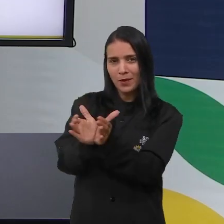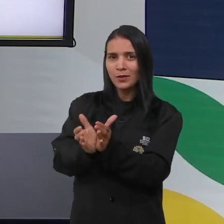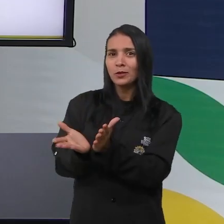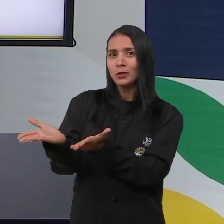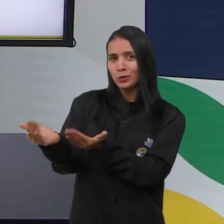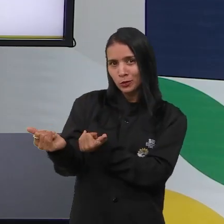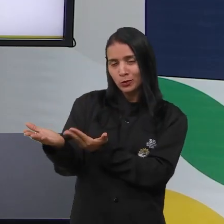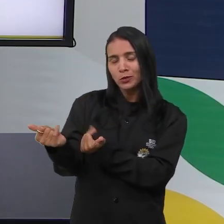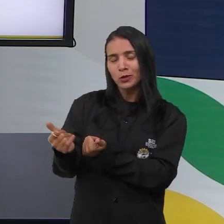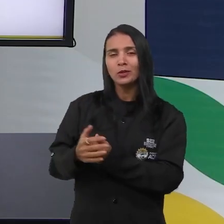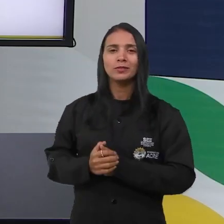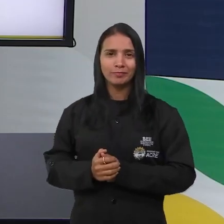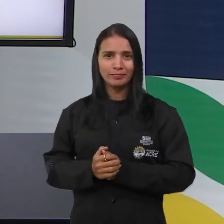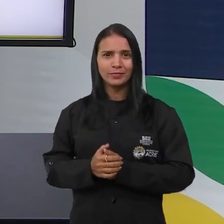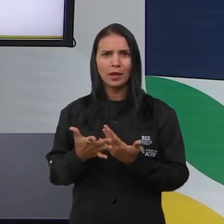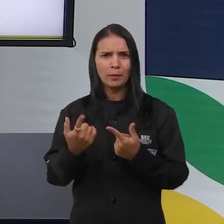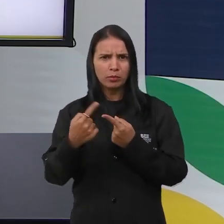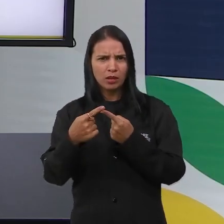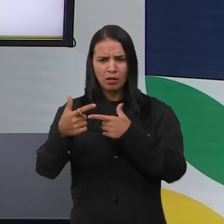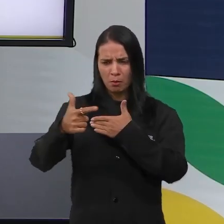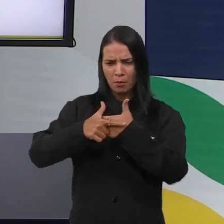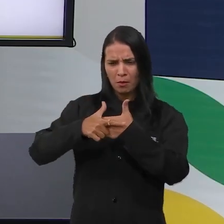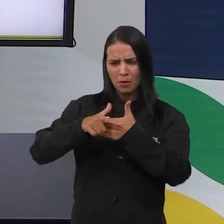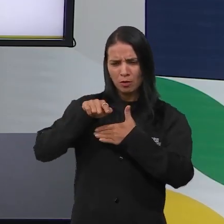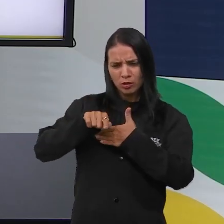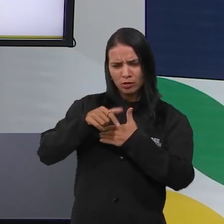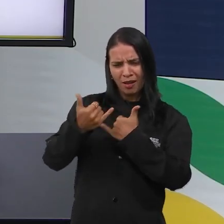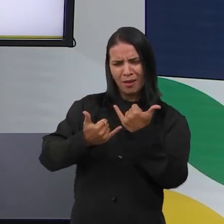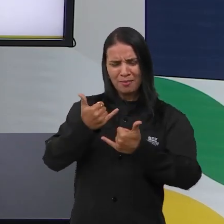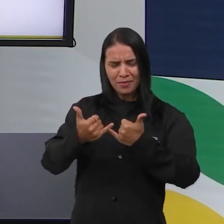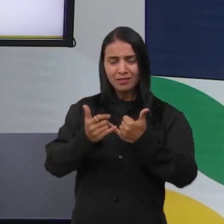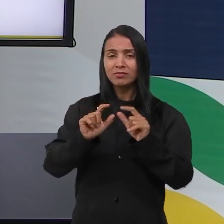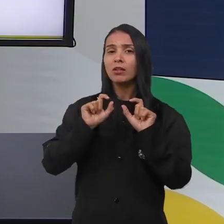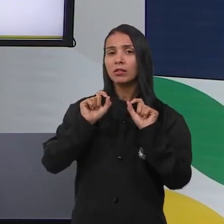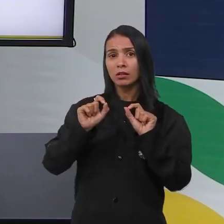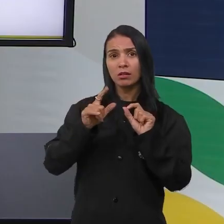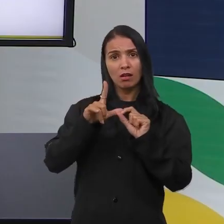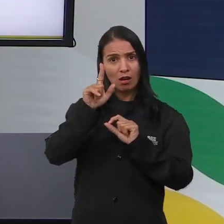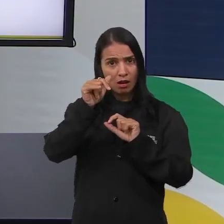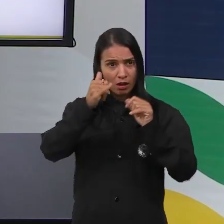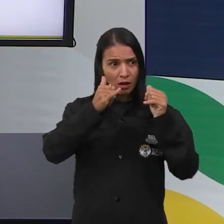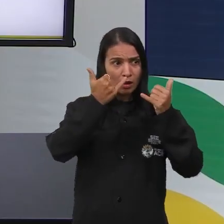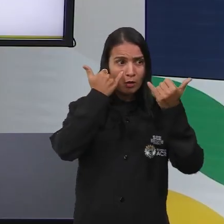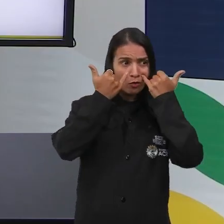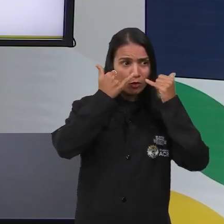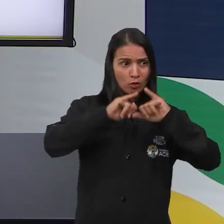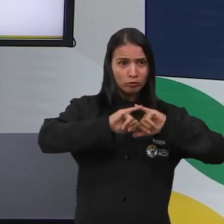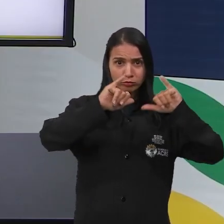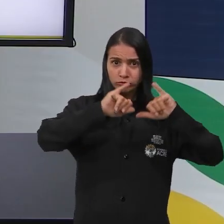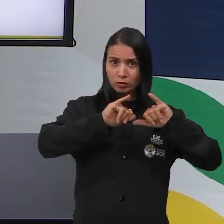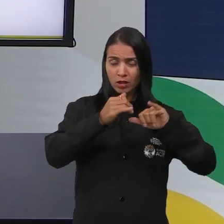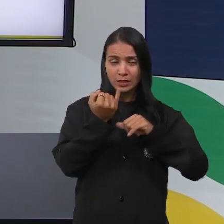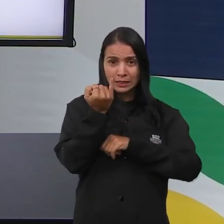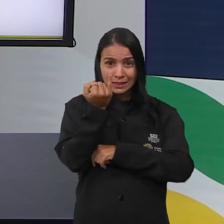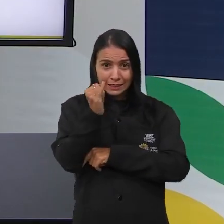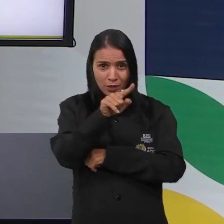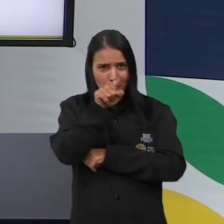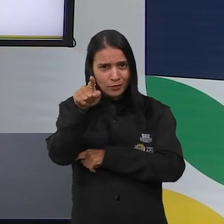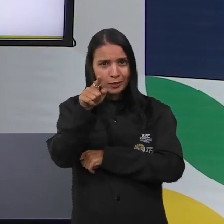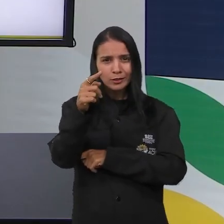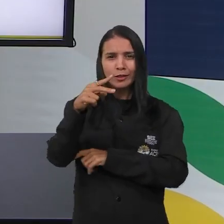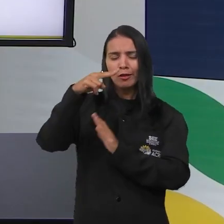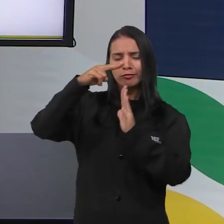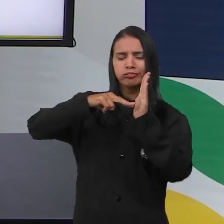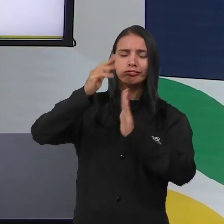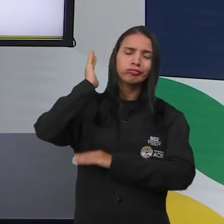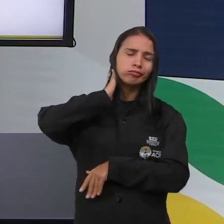o direcionamento. Qual o papel disso? Qual a importância disso? Para que disso? É pegar a notícia e se você tem uma preguiça de ler um jornal, você tem